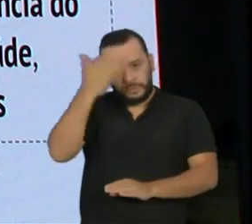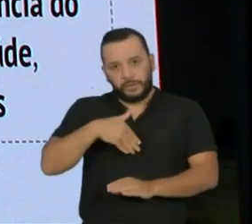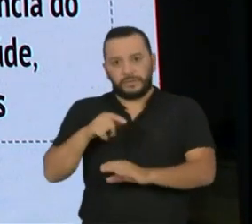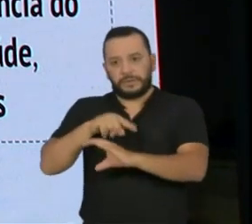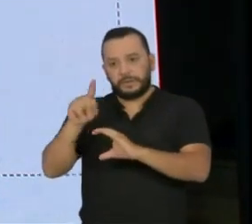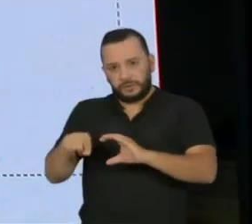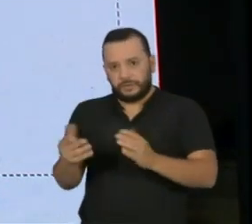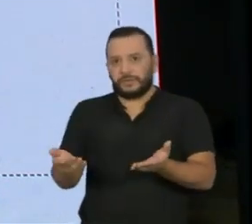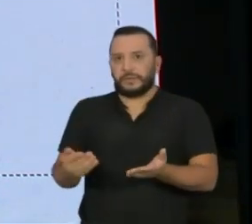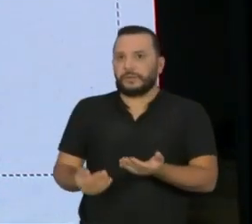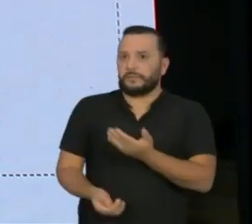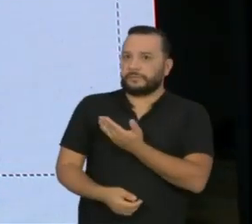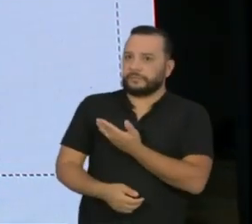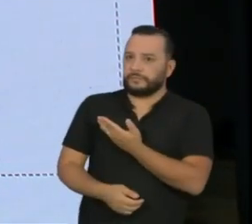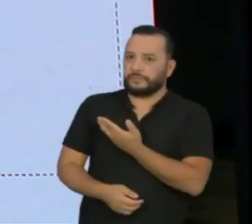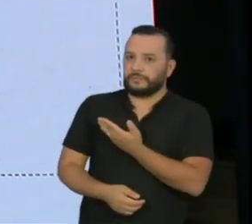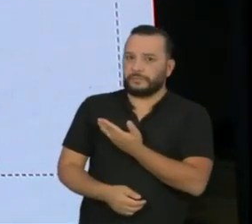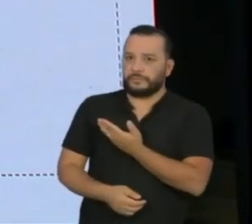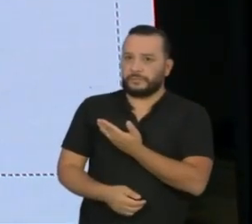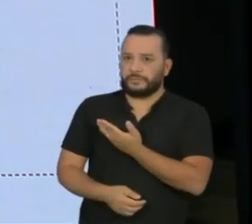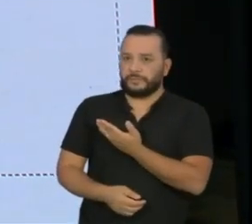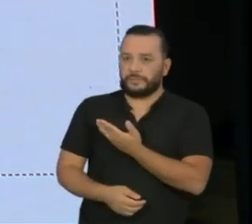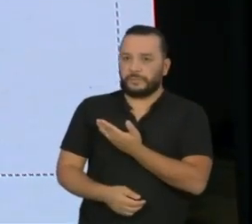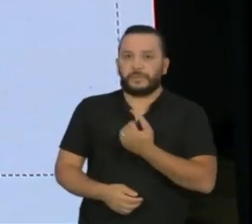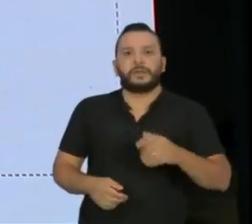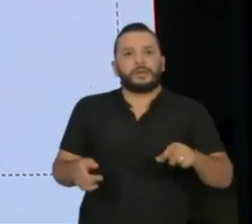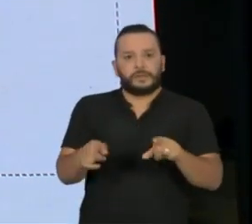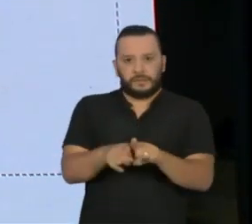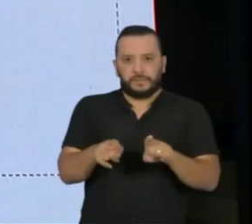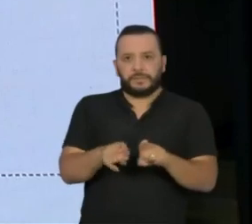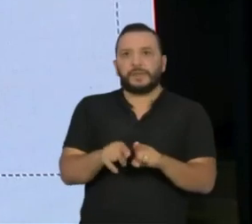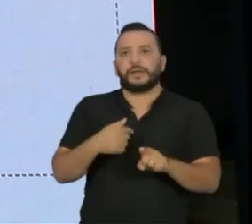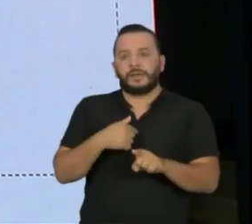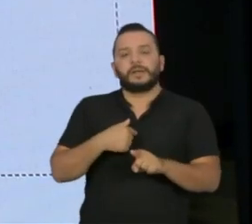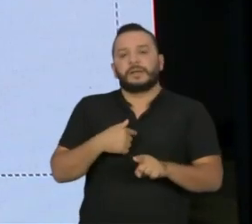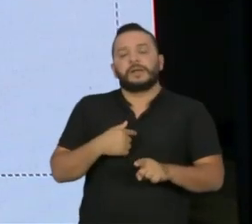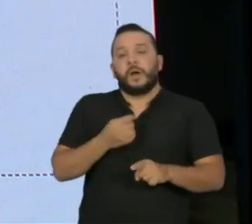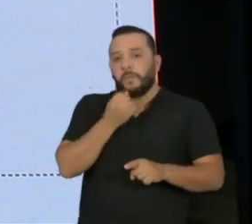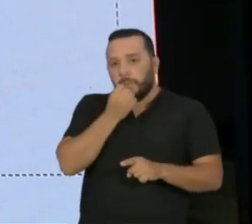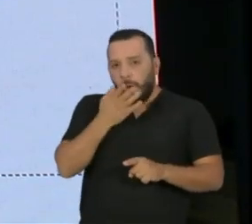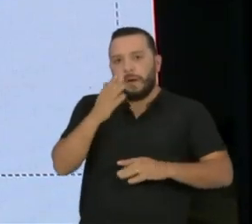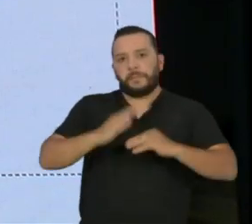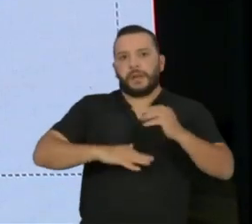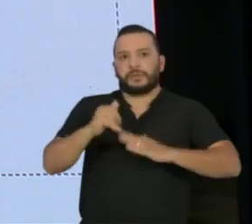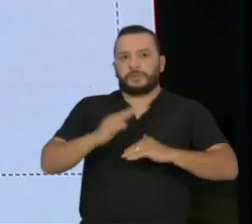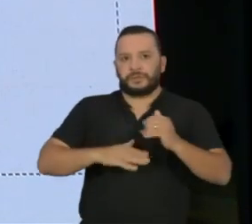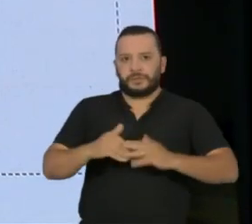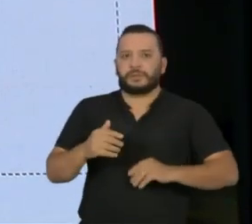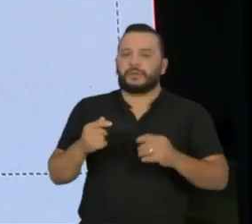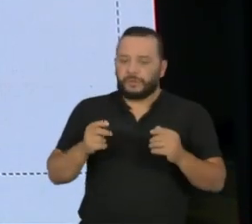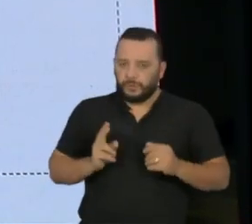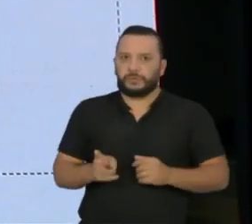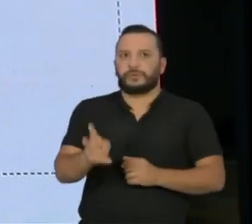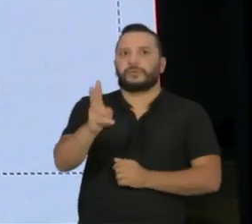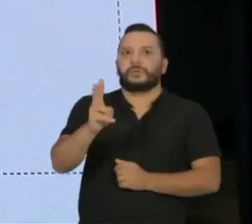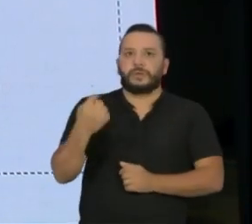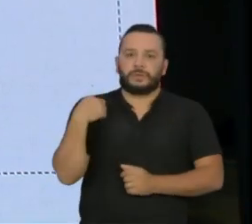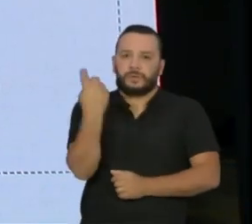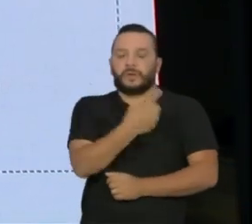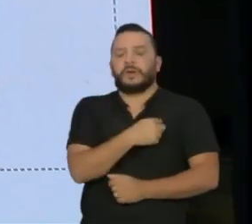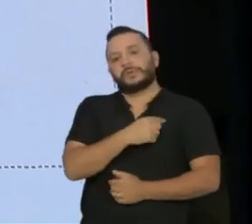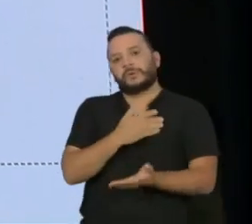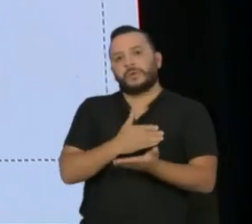científicas. Pode passar? Nós queremos manter a nossa boa prática. Nós começamos um processo na